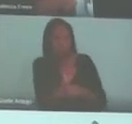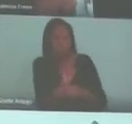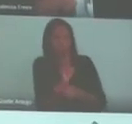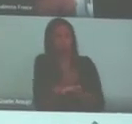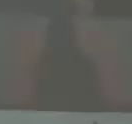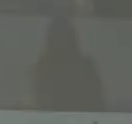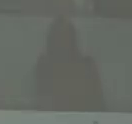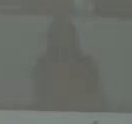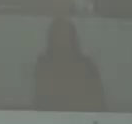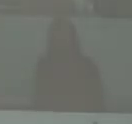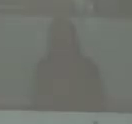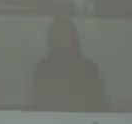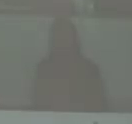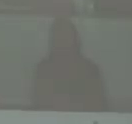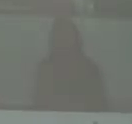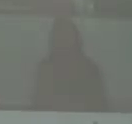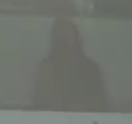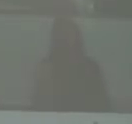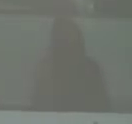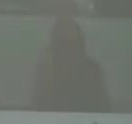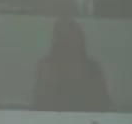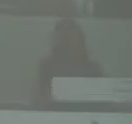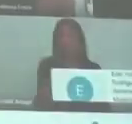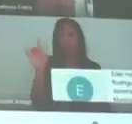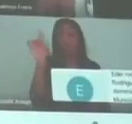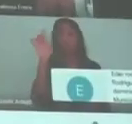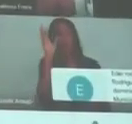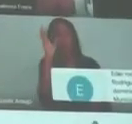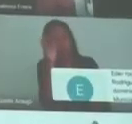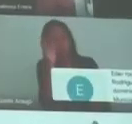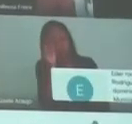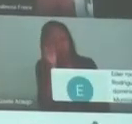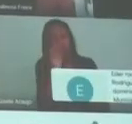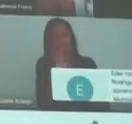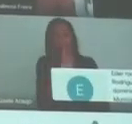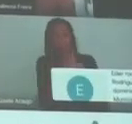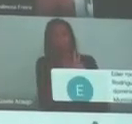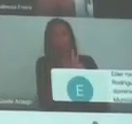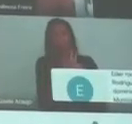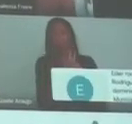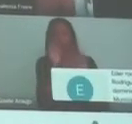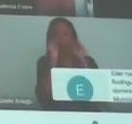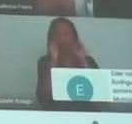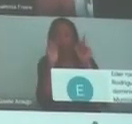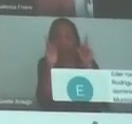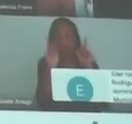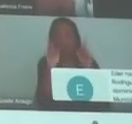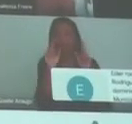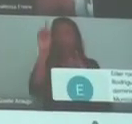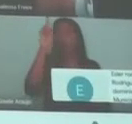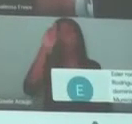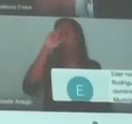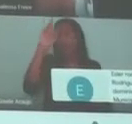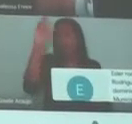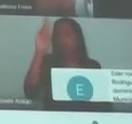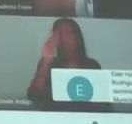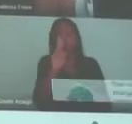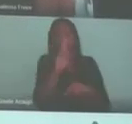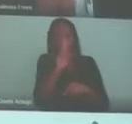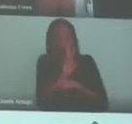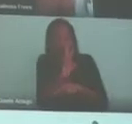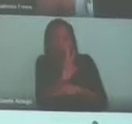dormirá, nem dorme o guarda de Israel. O Senhor é quem te guarda, o Senhor é a tua sombra, à